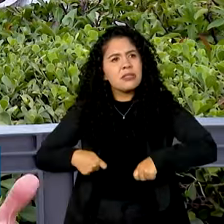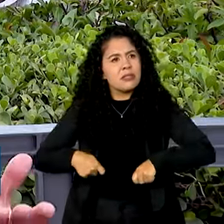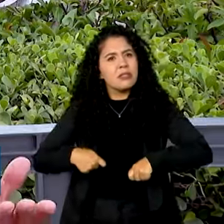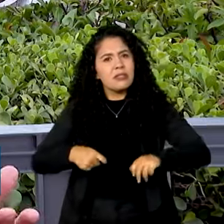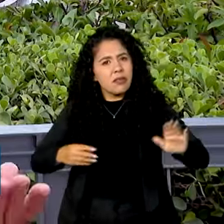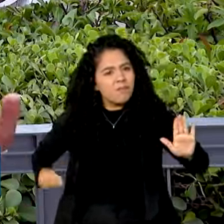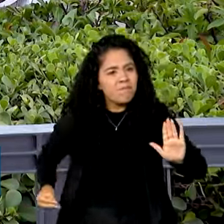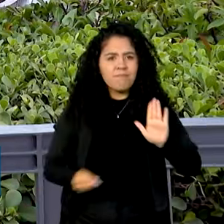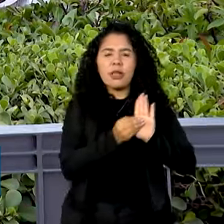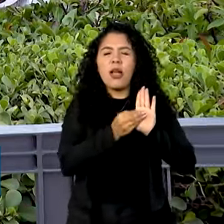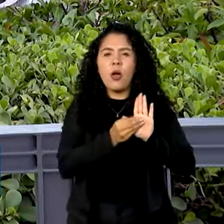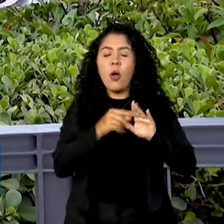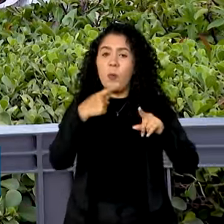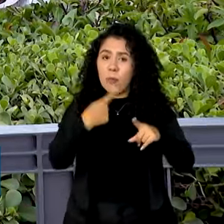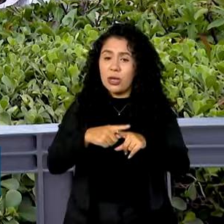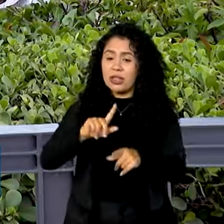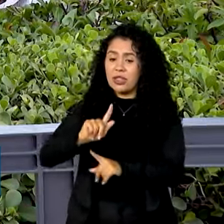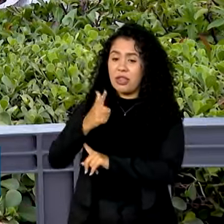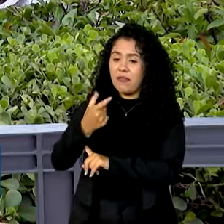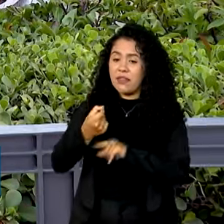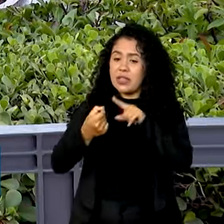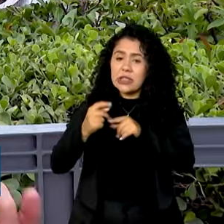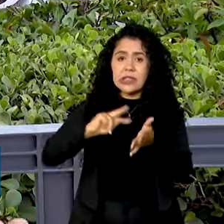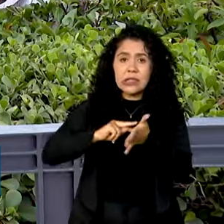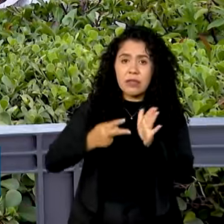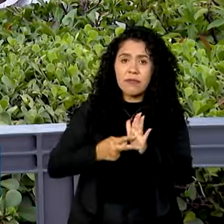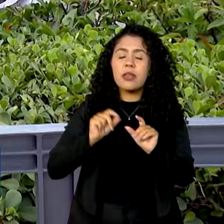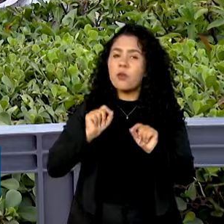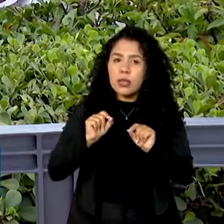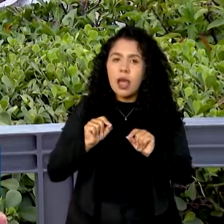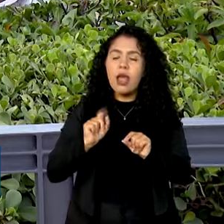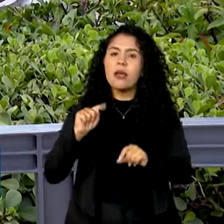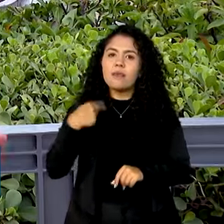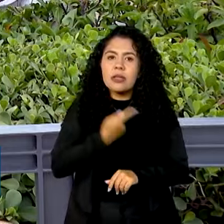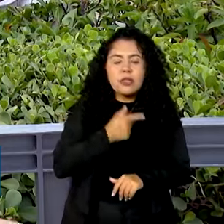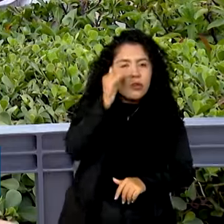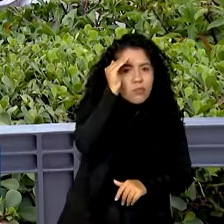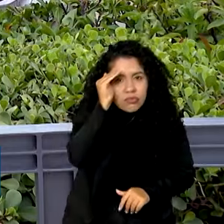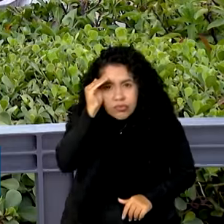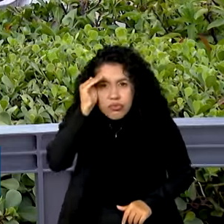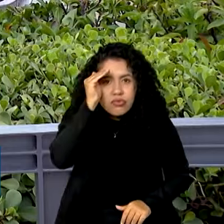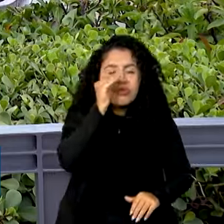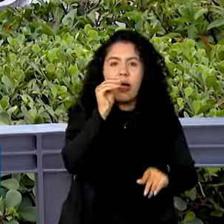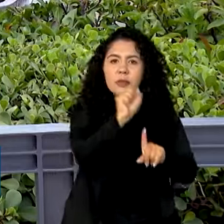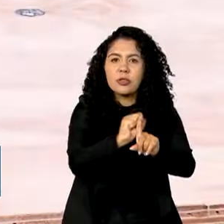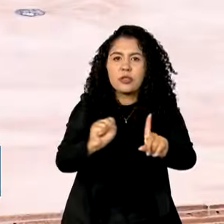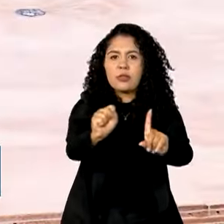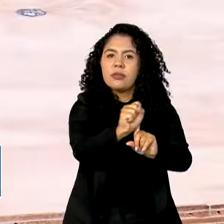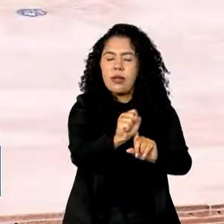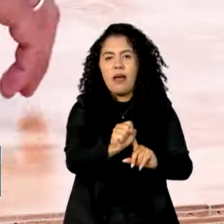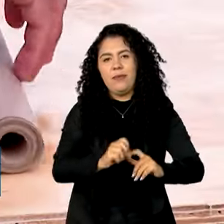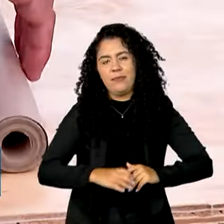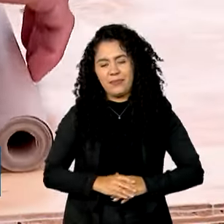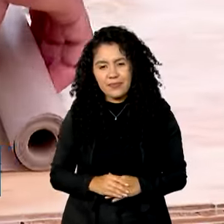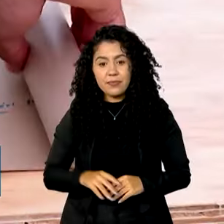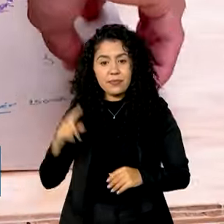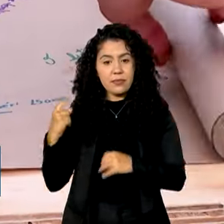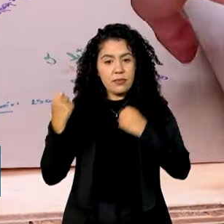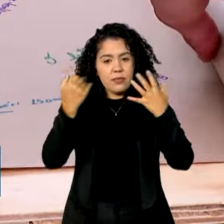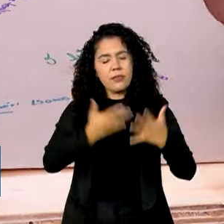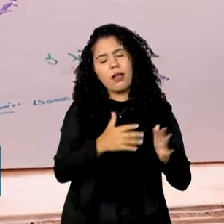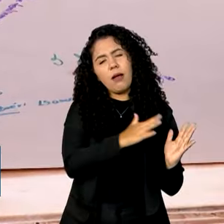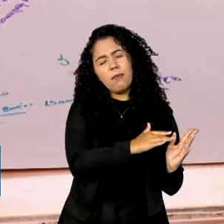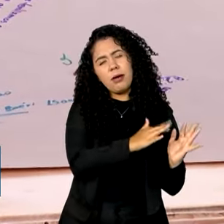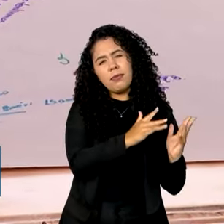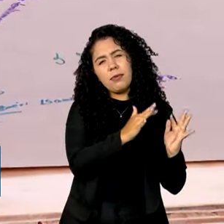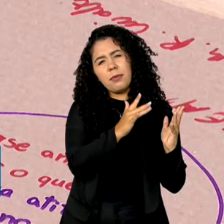Porque o G20 é justamente isso, de ter essa voz, esse lado social, que as pessoas estão participando. Ao longo do caminho, o